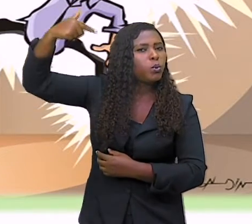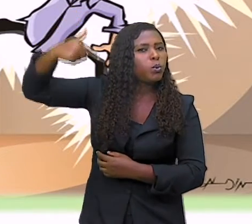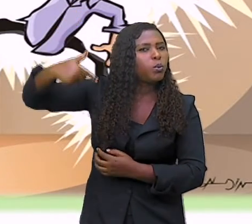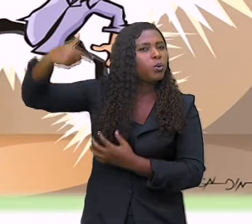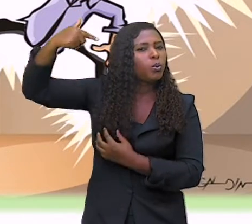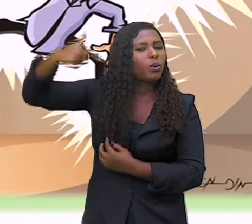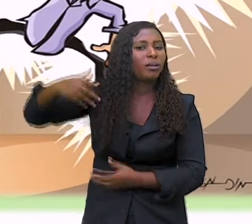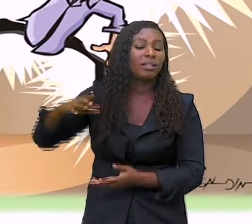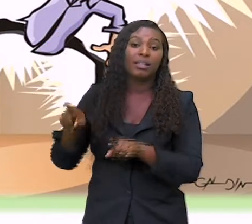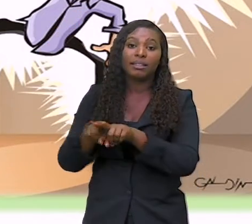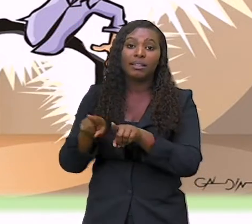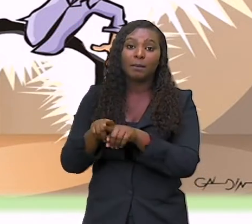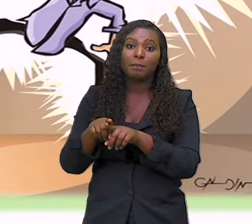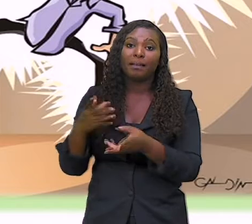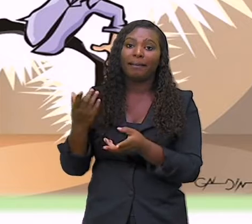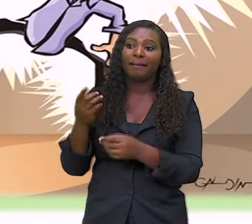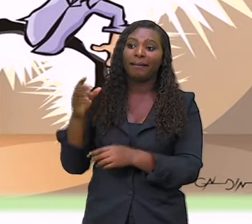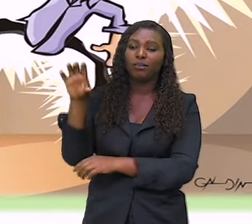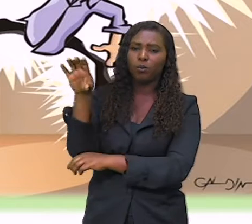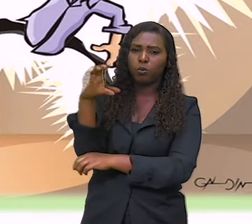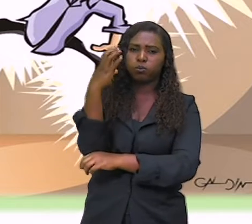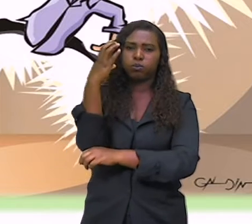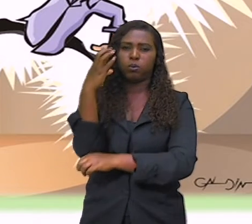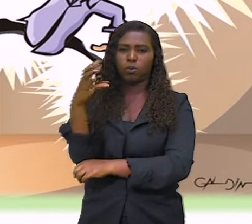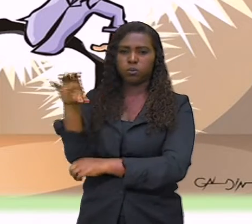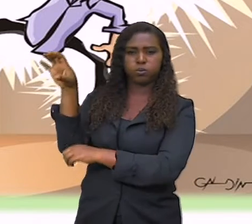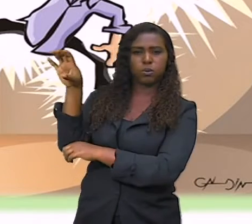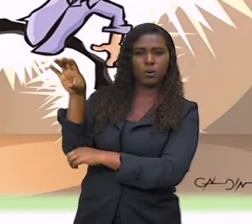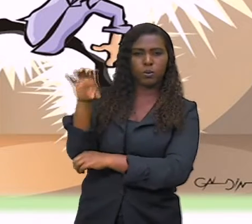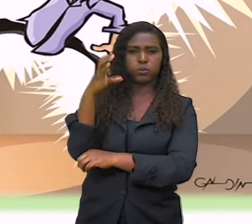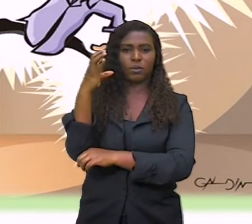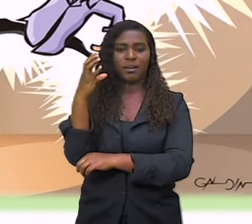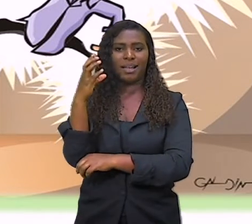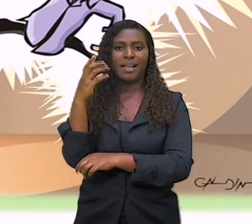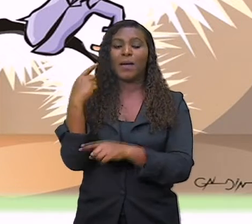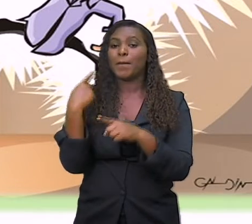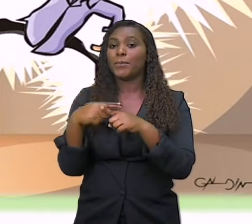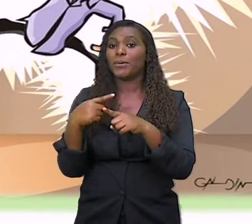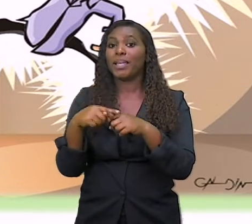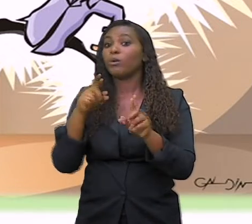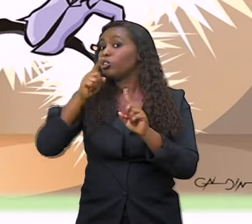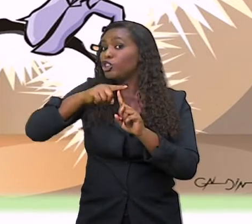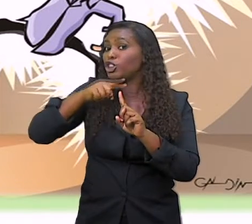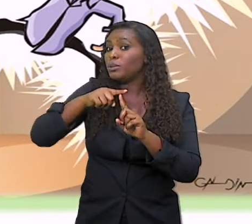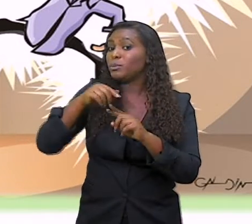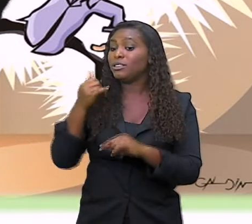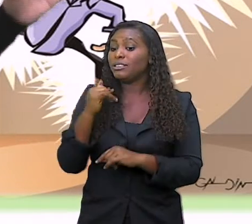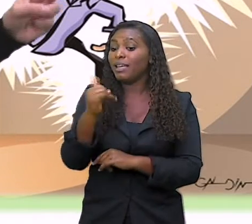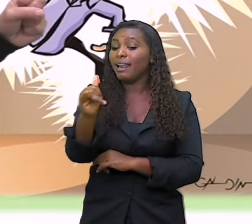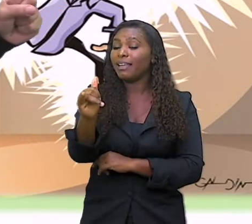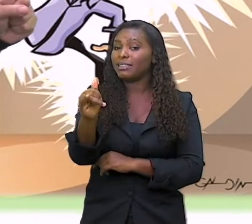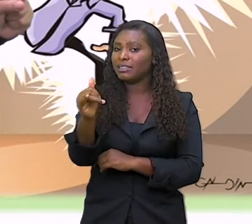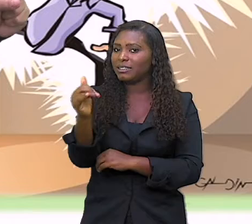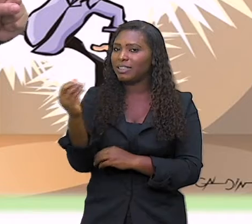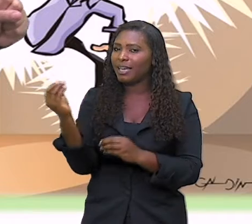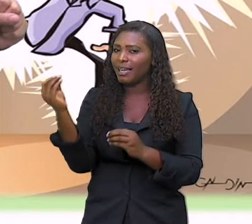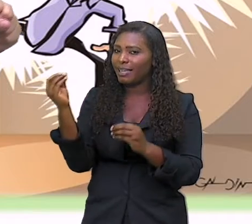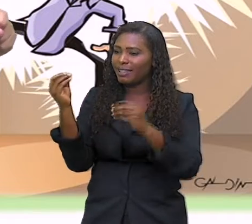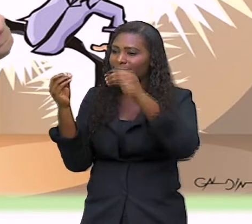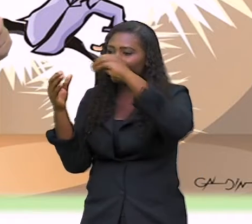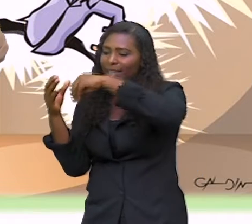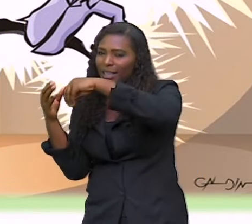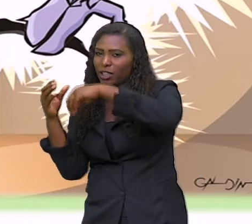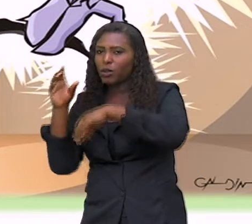o elevador que a gente usa para poder ir de um andar ao outro nos prédios. E aí, nós temos